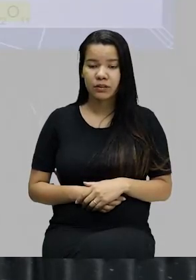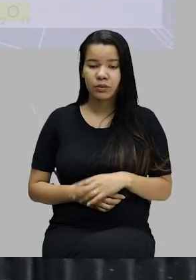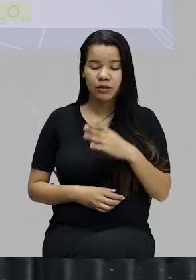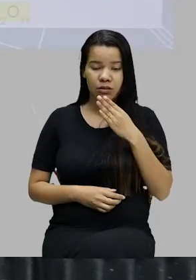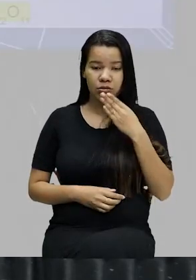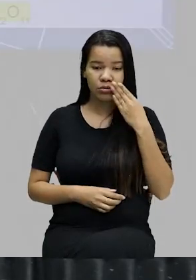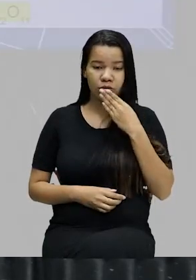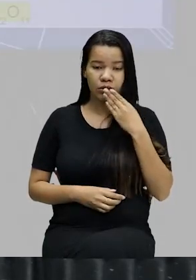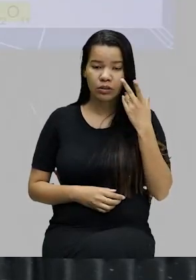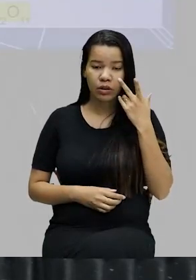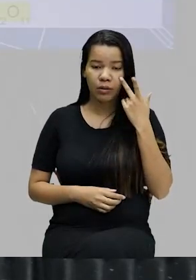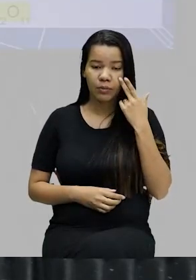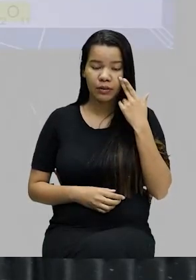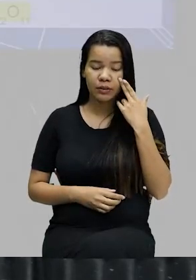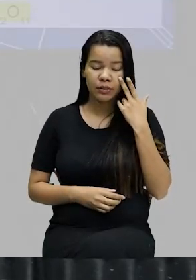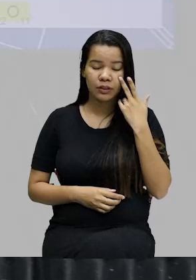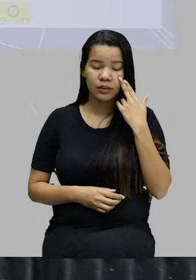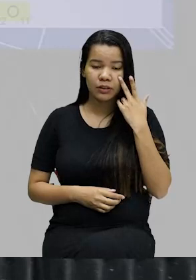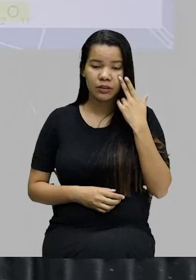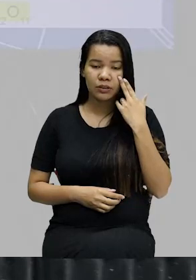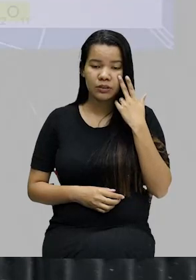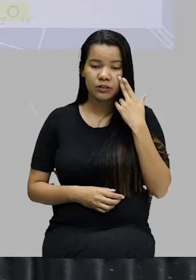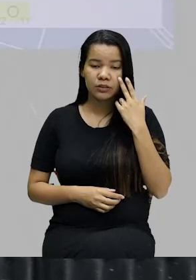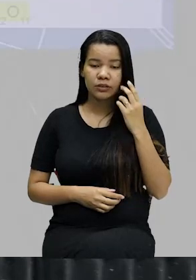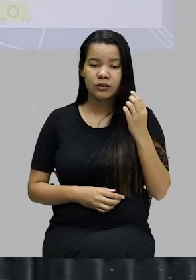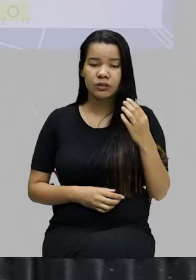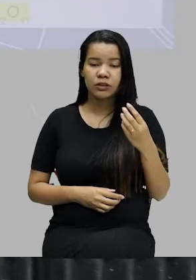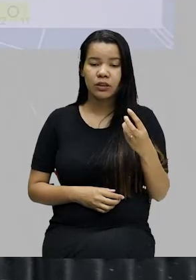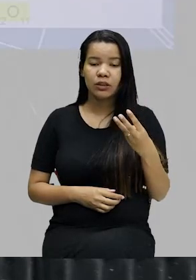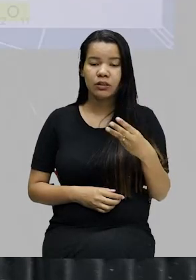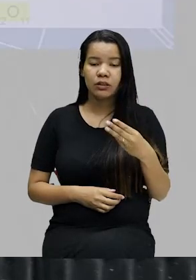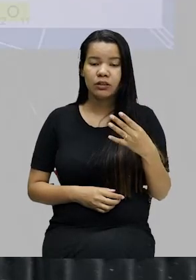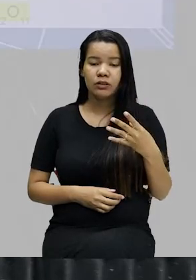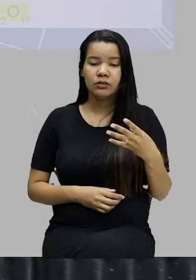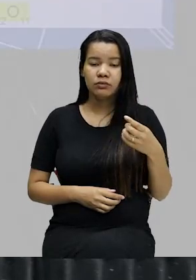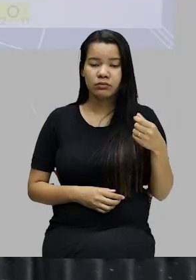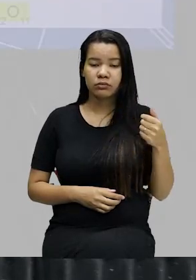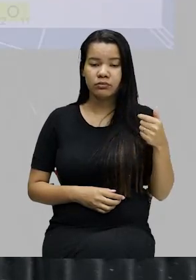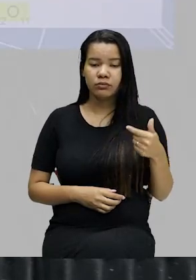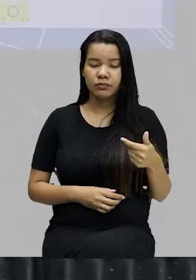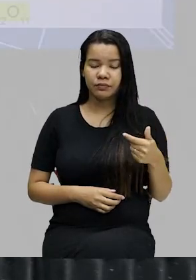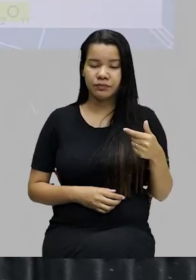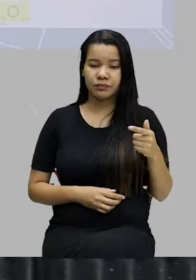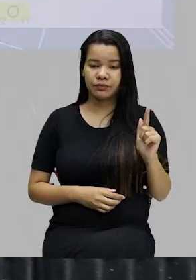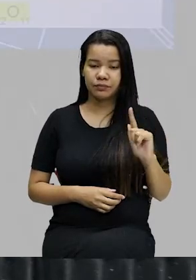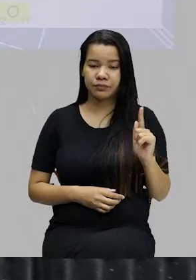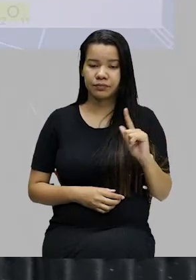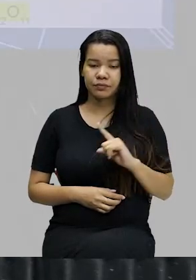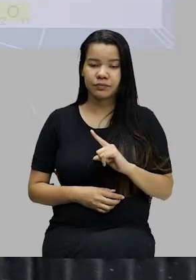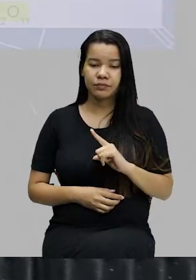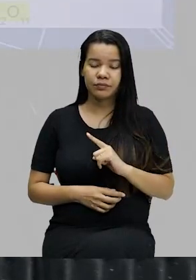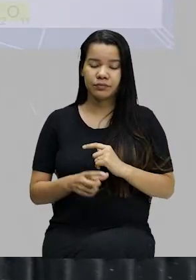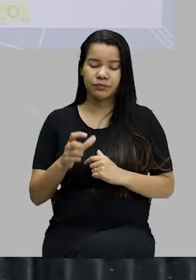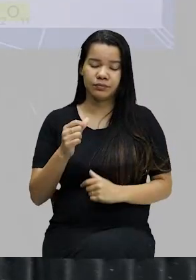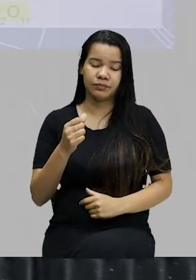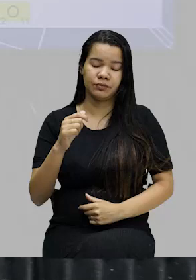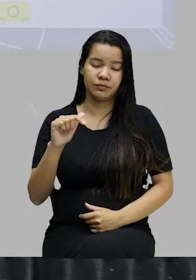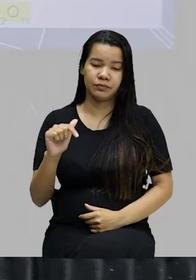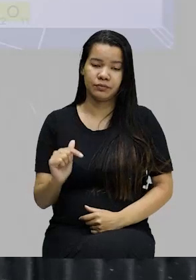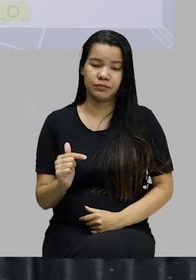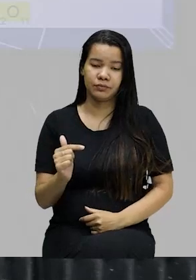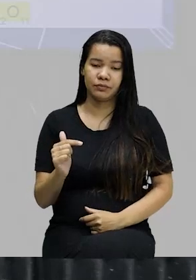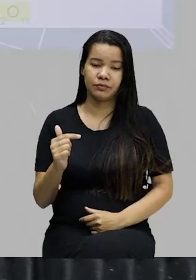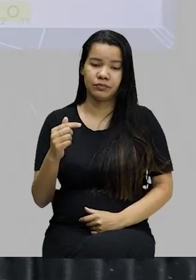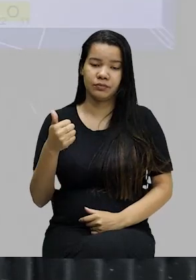comum, 342 gramas de sacarose irá conter 6,02 vezes 10 elevado a